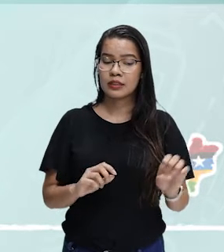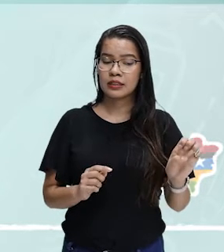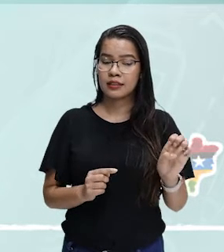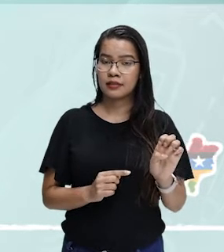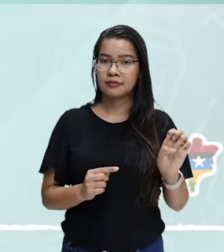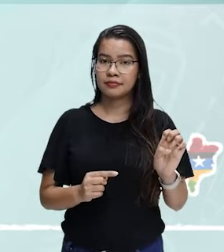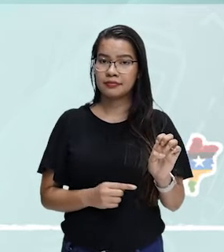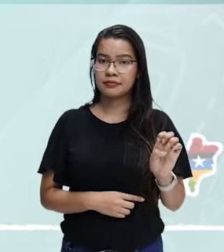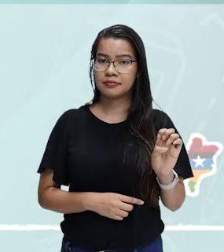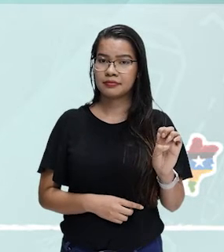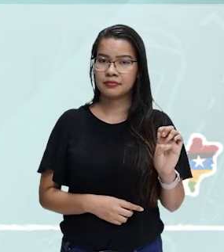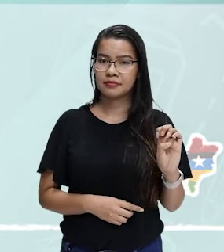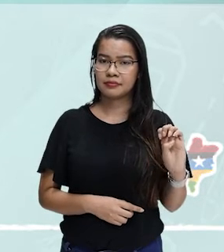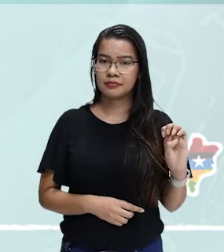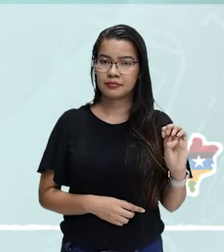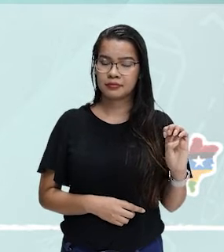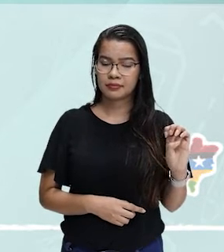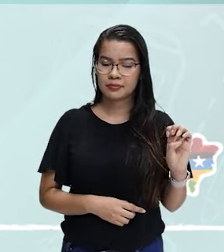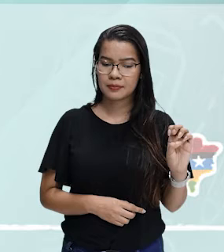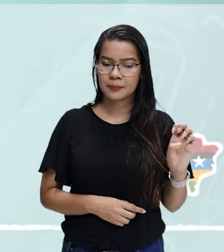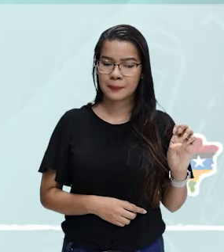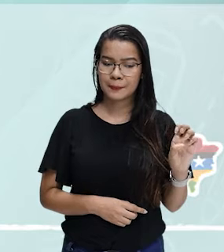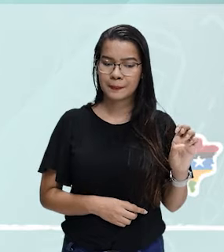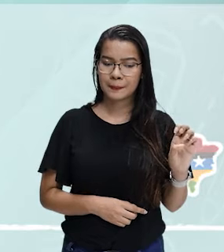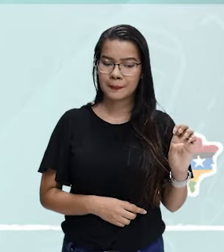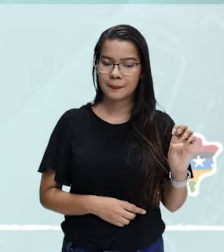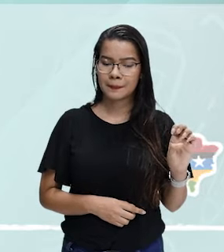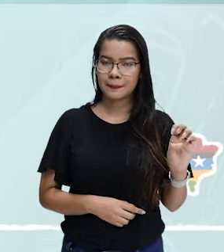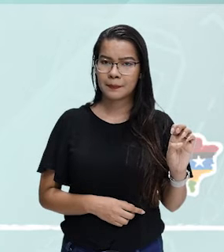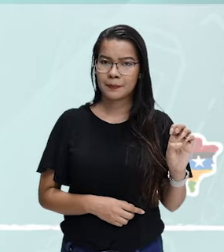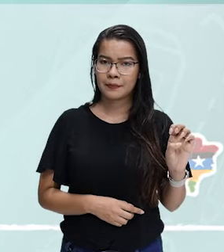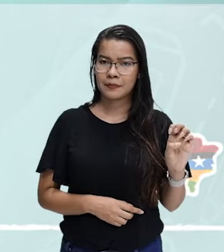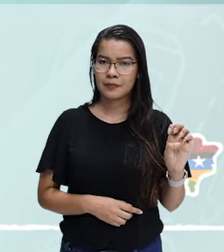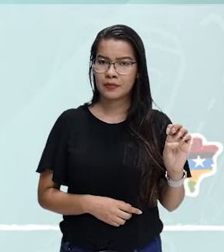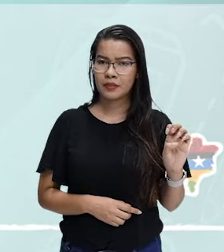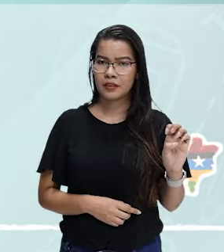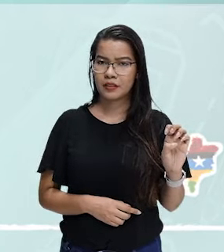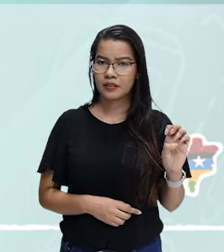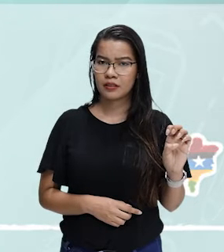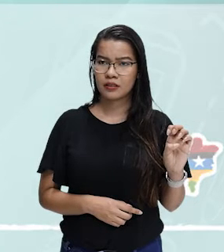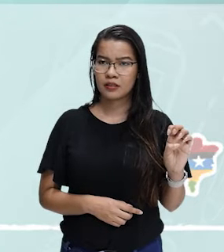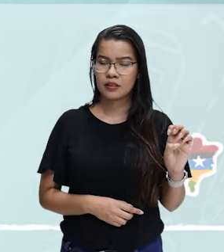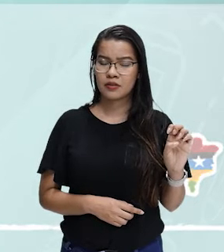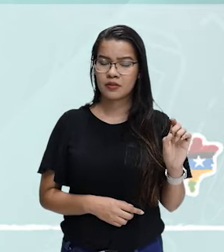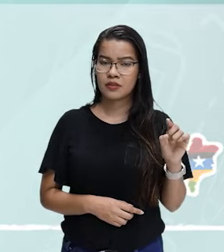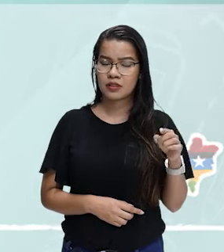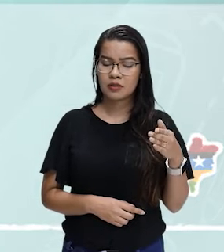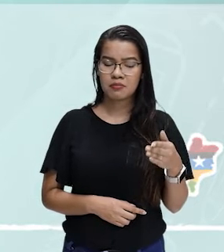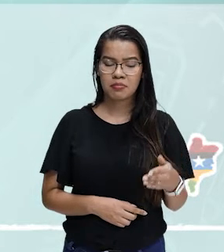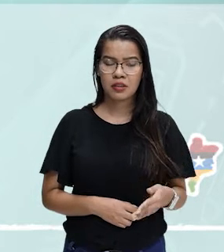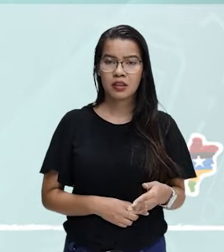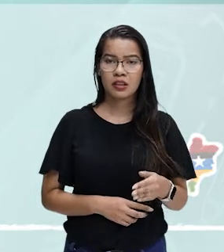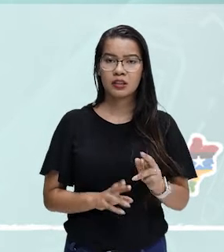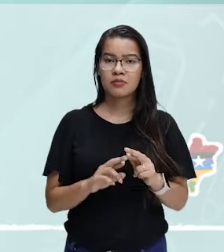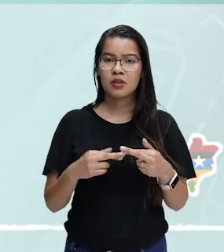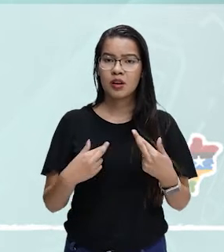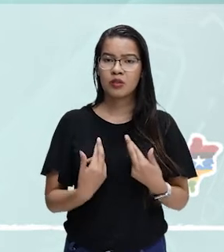a nós que você estivesse presente à reunião.